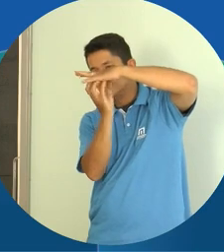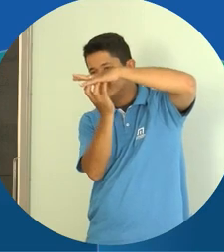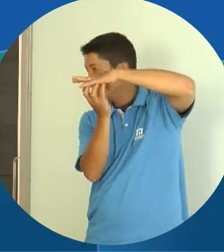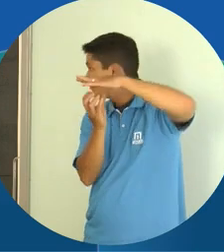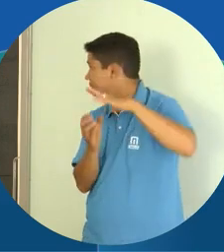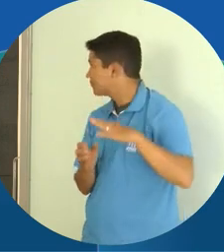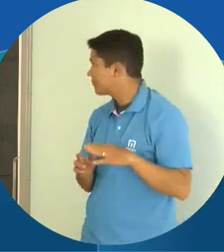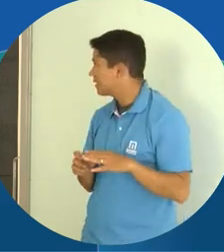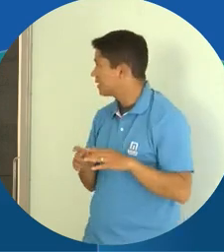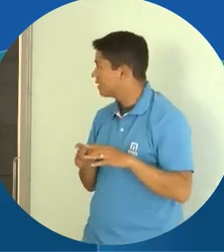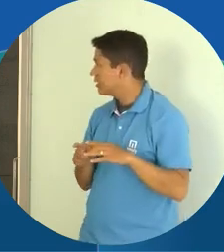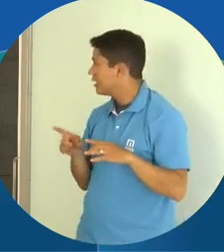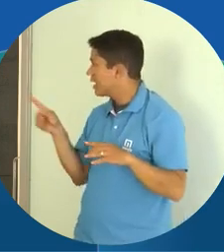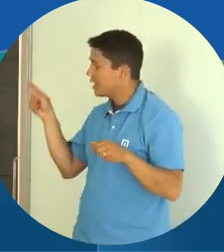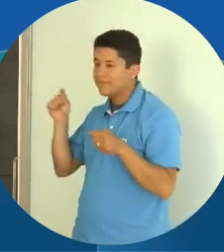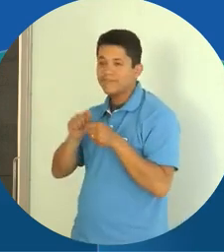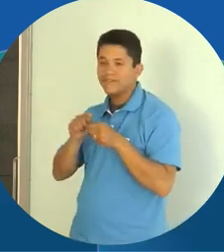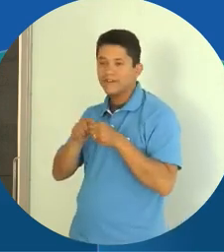principalmente por